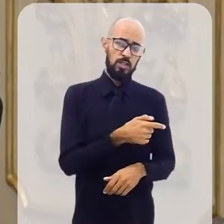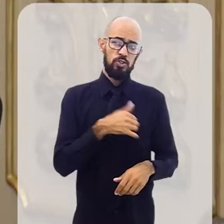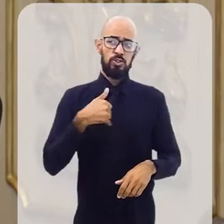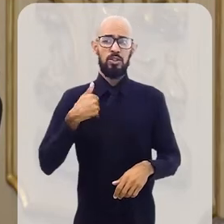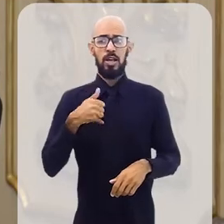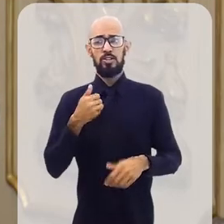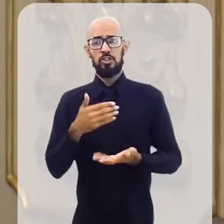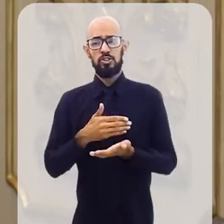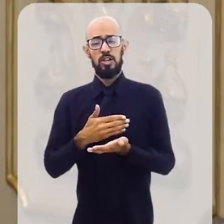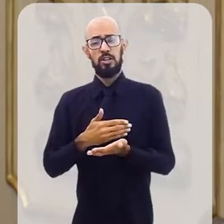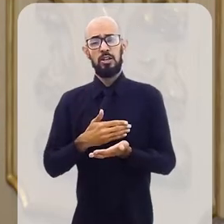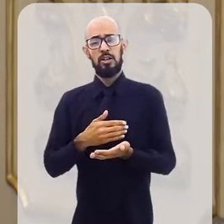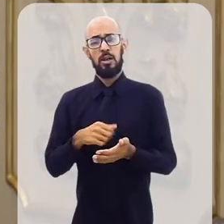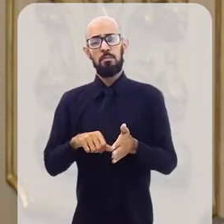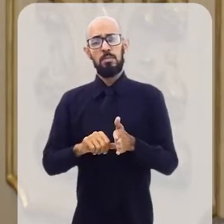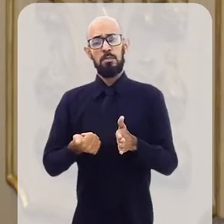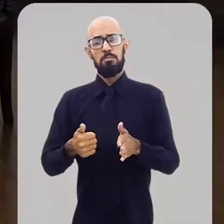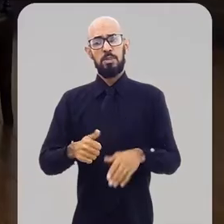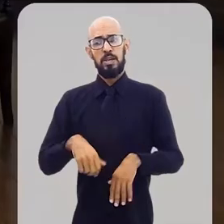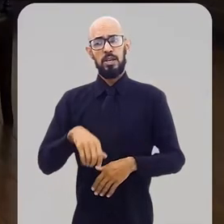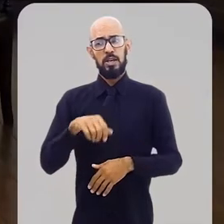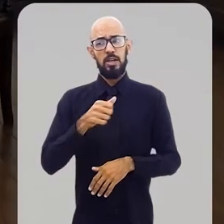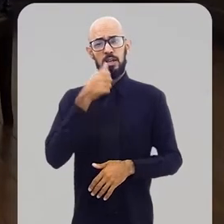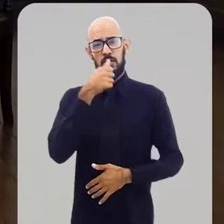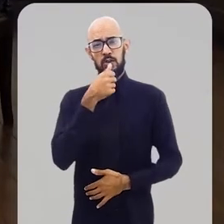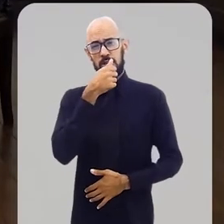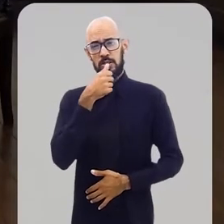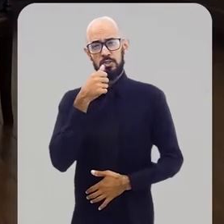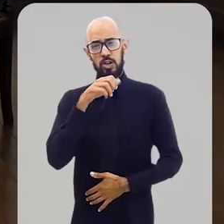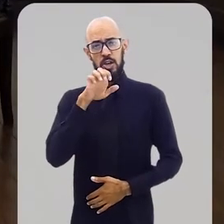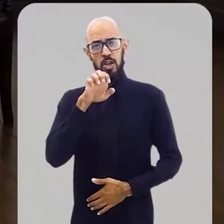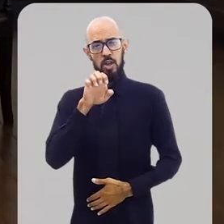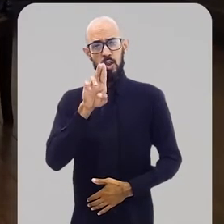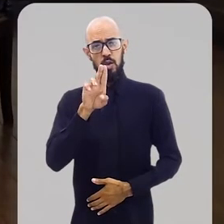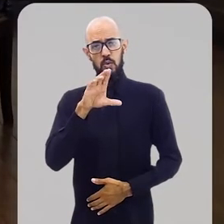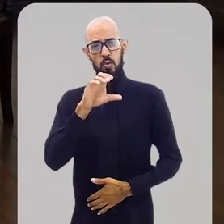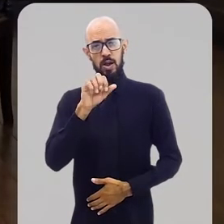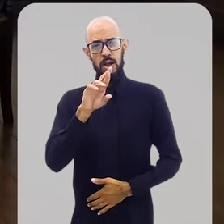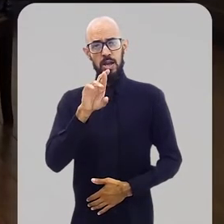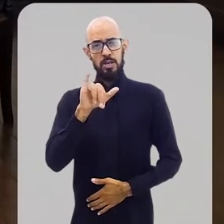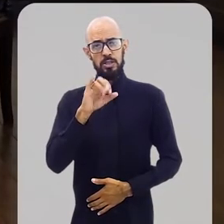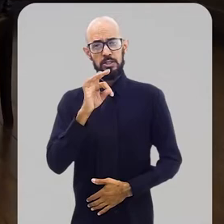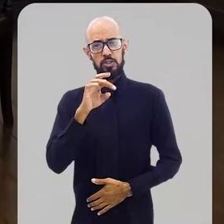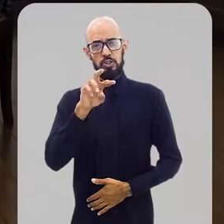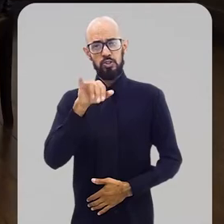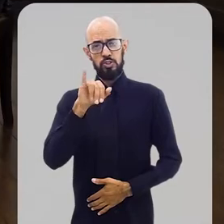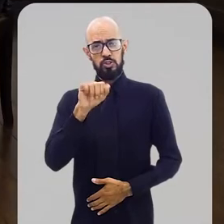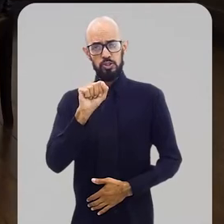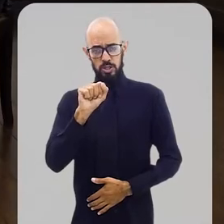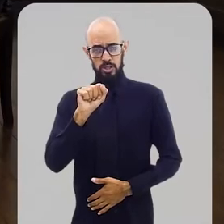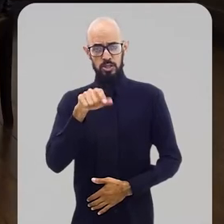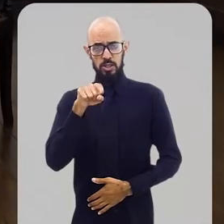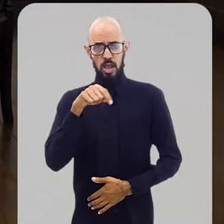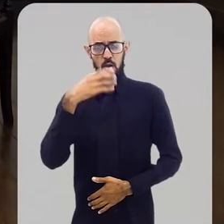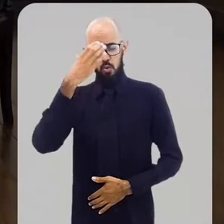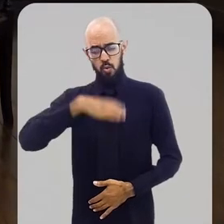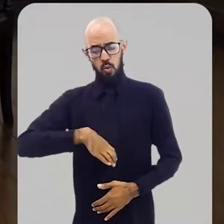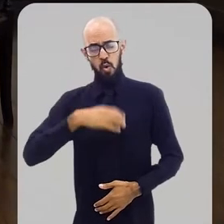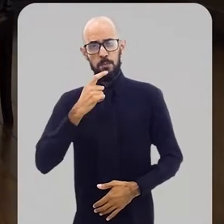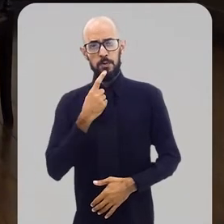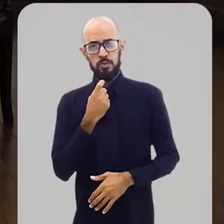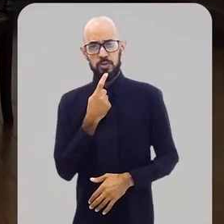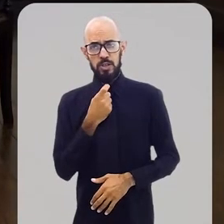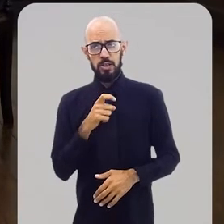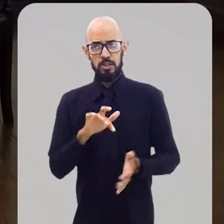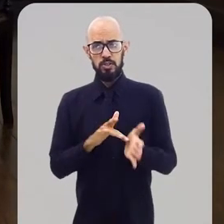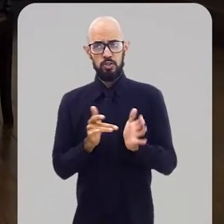se prepara para receber a primeira eucaristia receber Jesus Eucaristia o corpo e sangue que Jesus